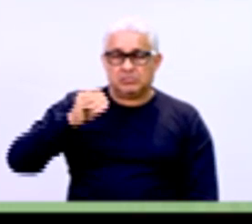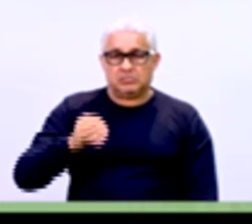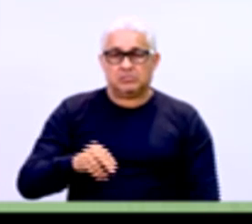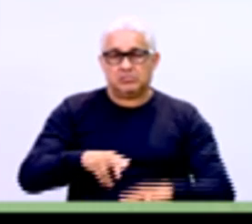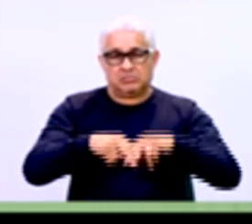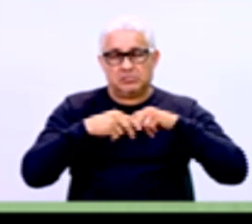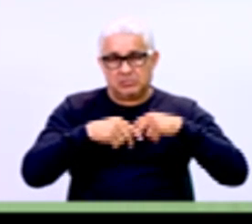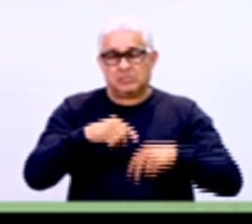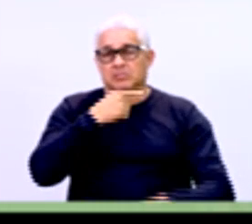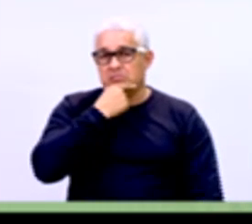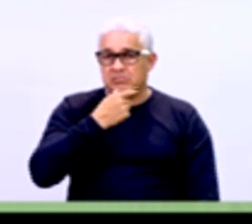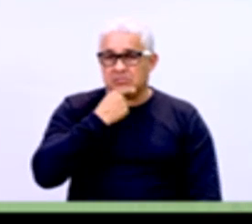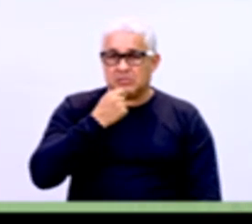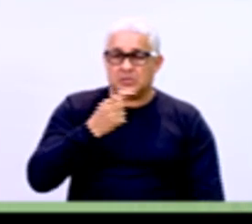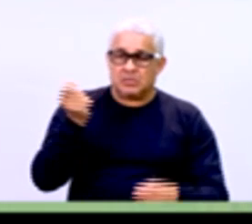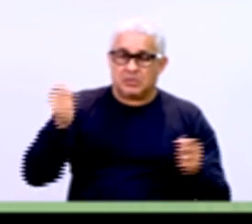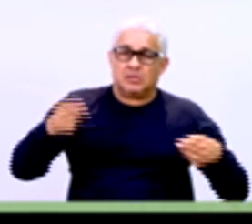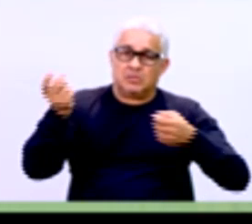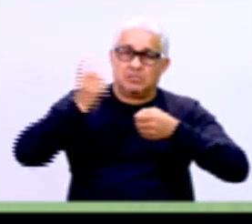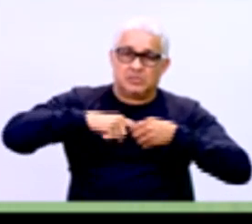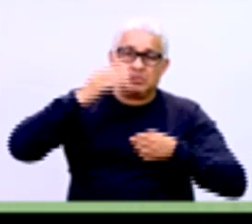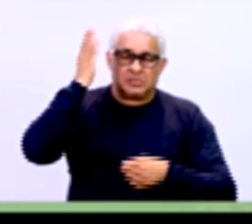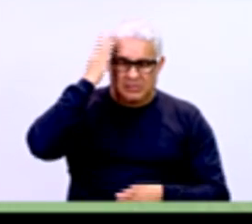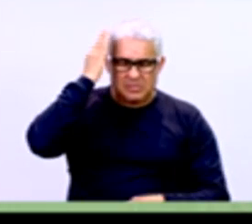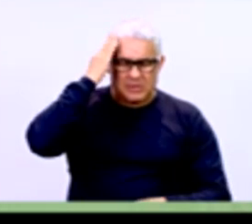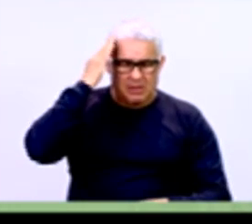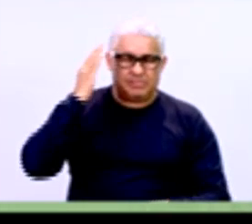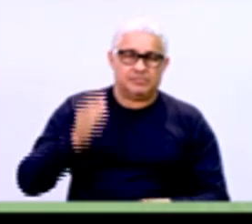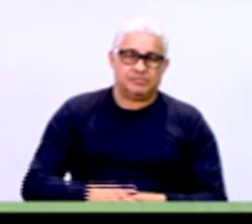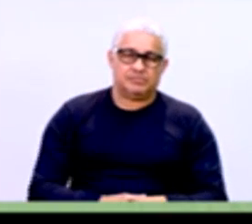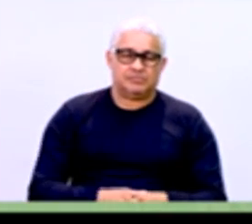homem é reversível, nós sabemos que não é bem assim, não é?